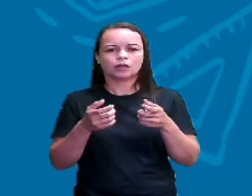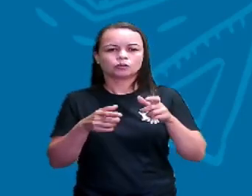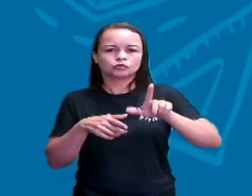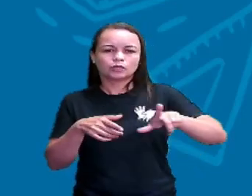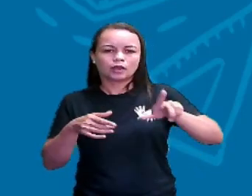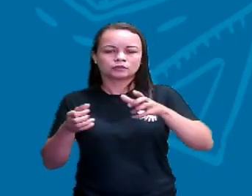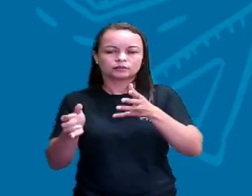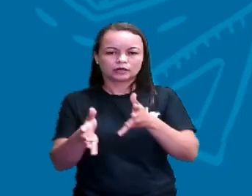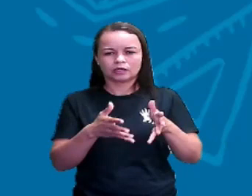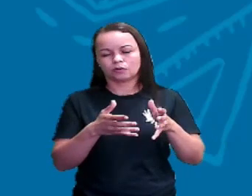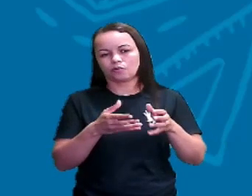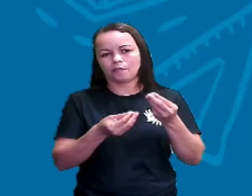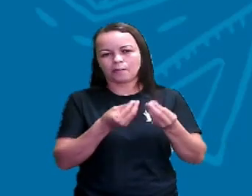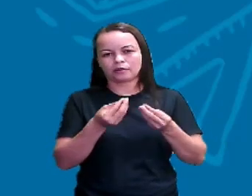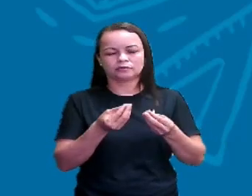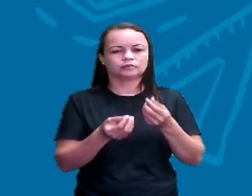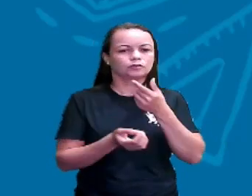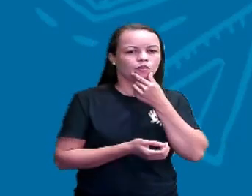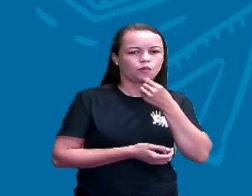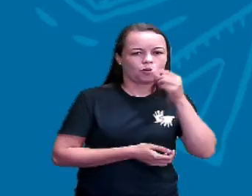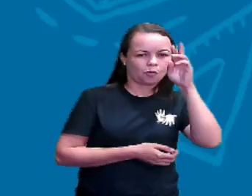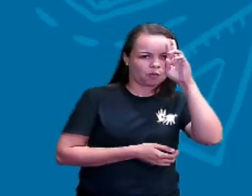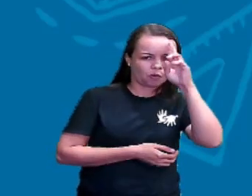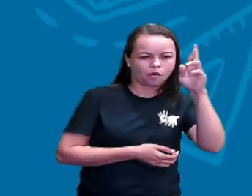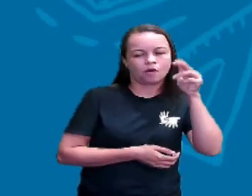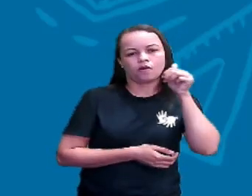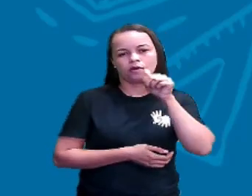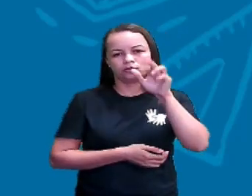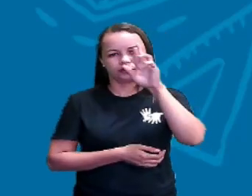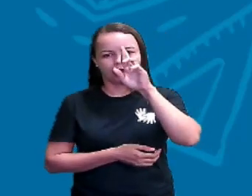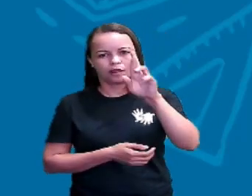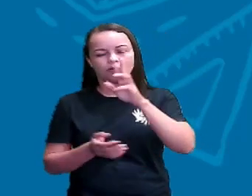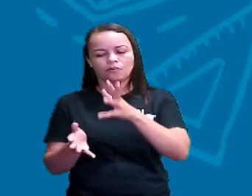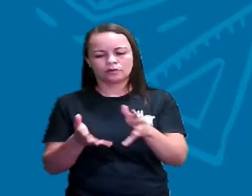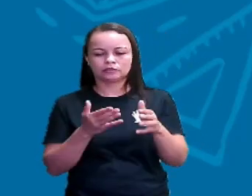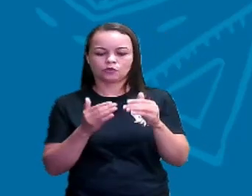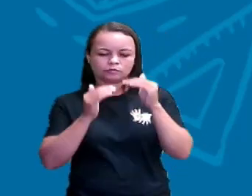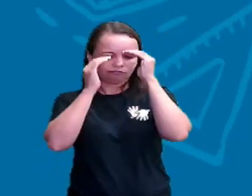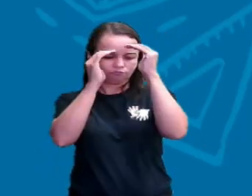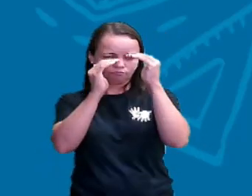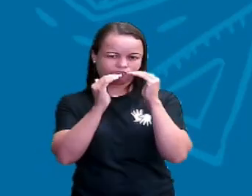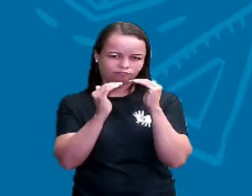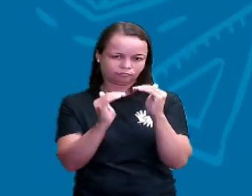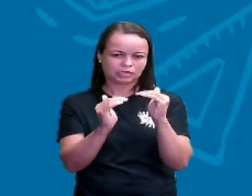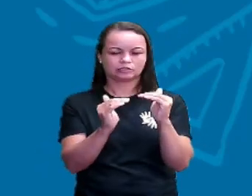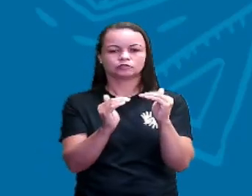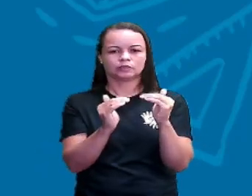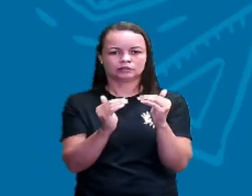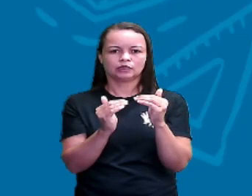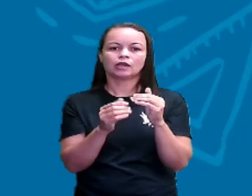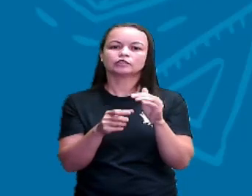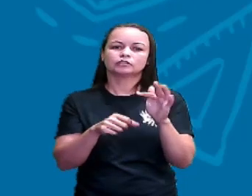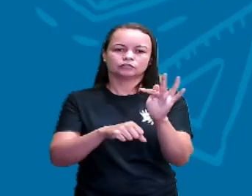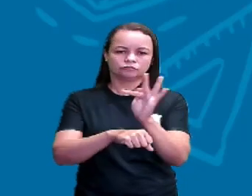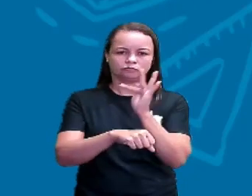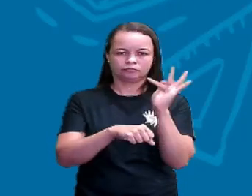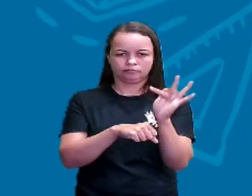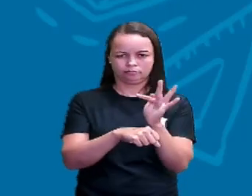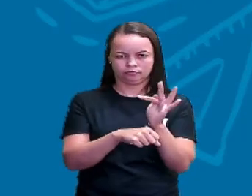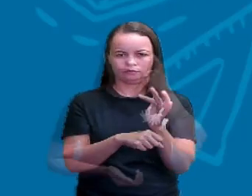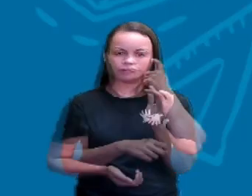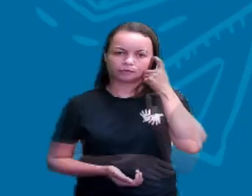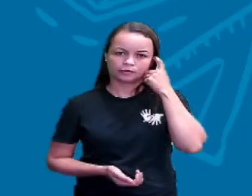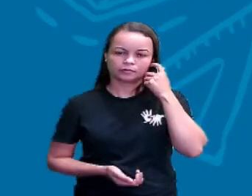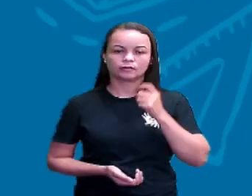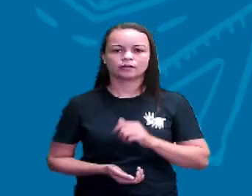nosso senhor e senhora. A gente sempre usa com uma menção de respeito, de formalidade. Tá